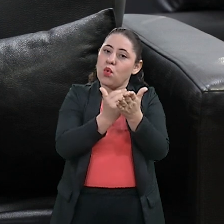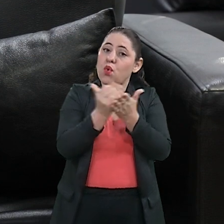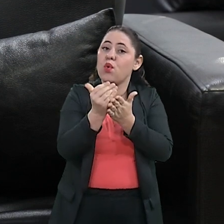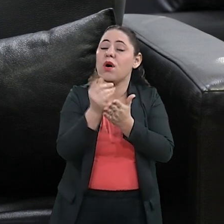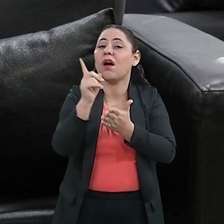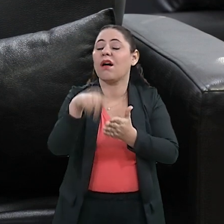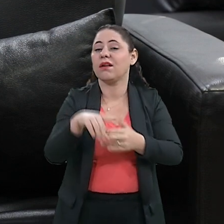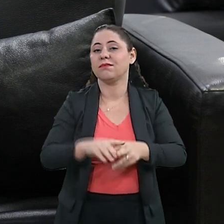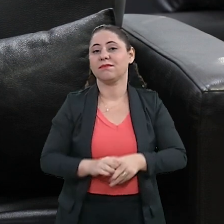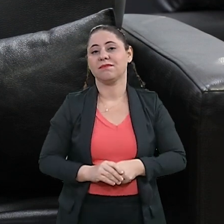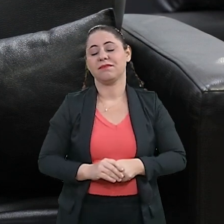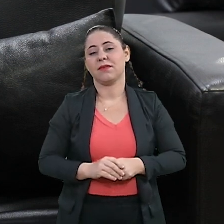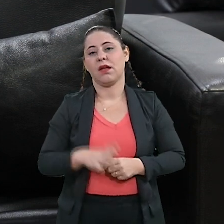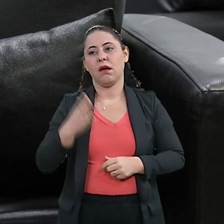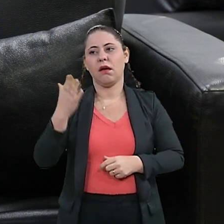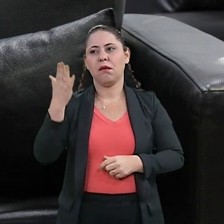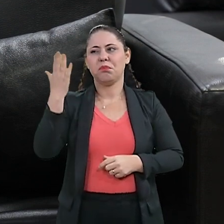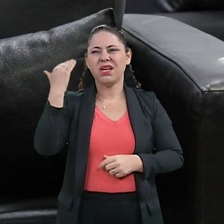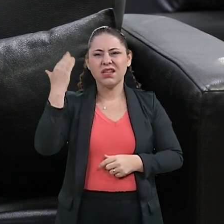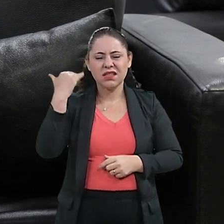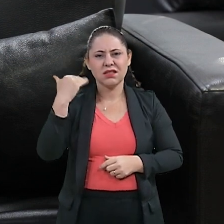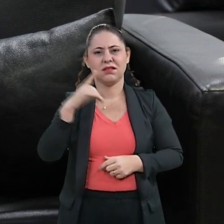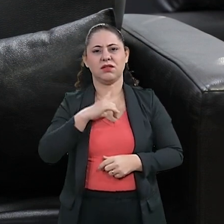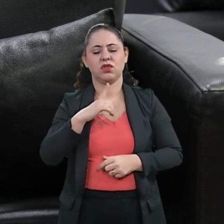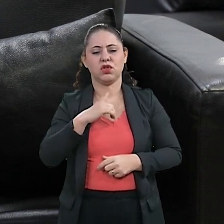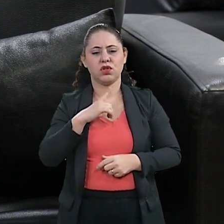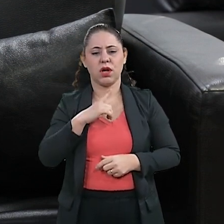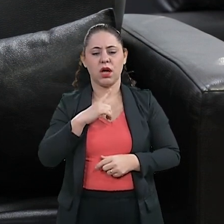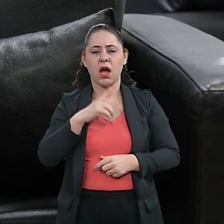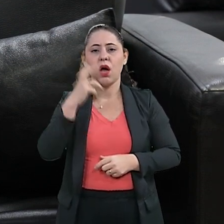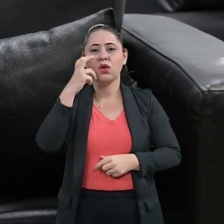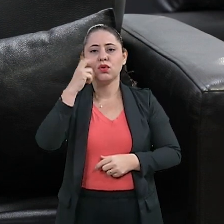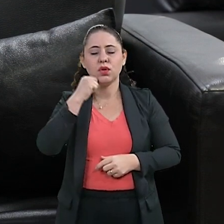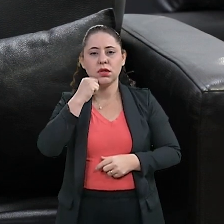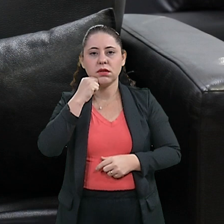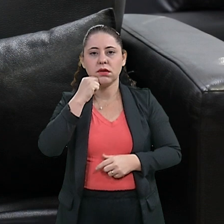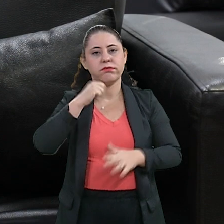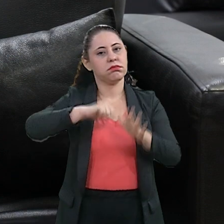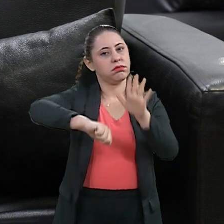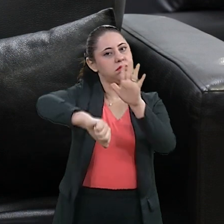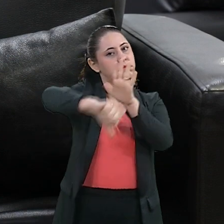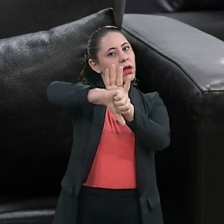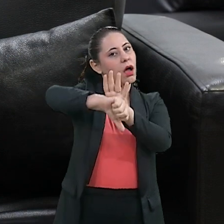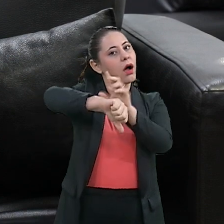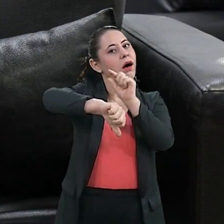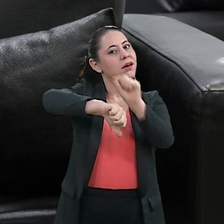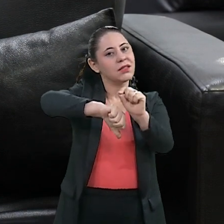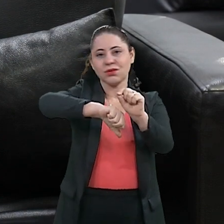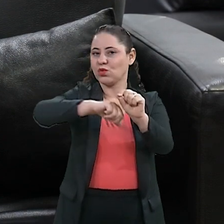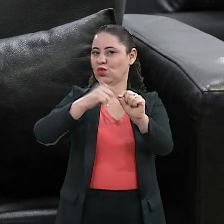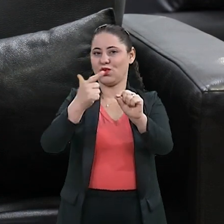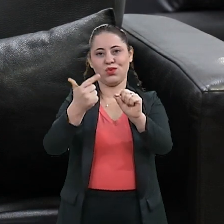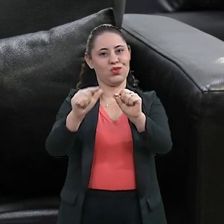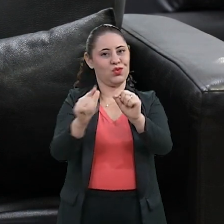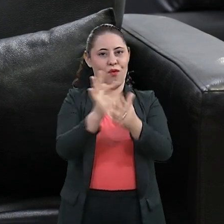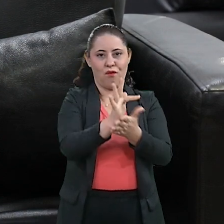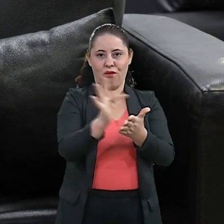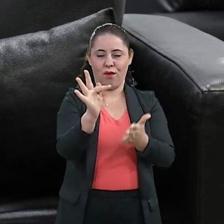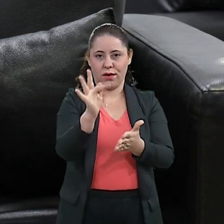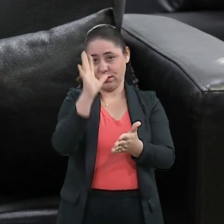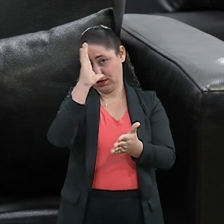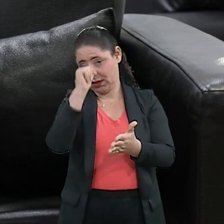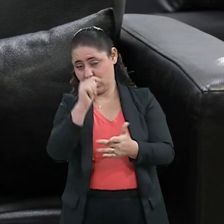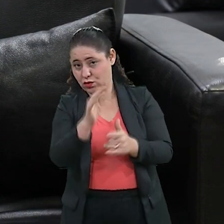percebemos logo no início é que antigamente existiam muitas adoções irregulares, aquelas que não passavam